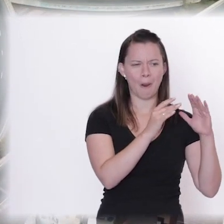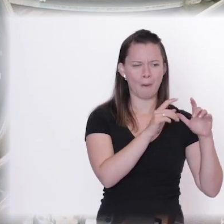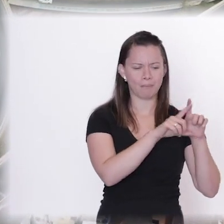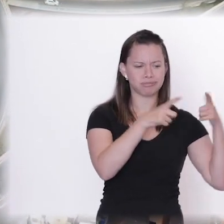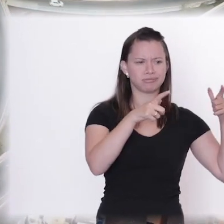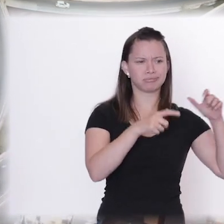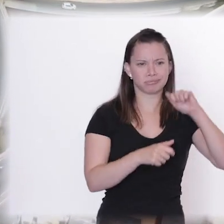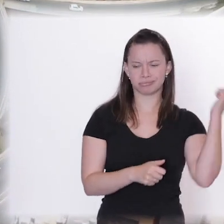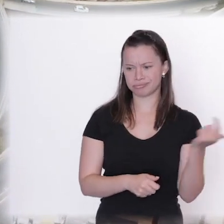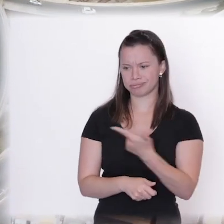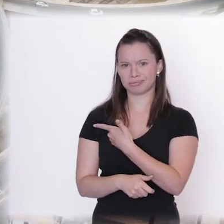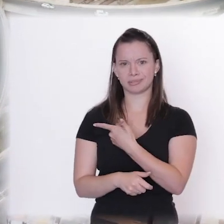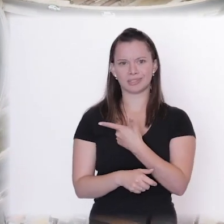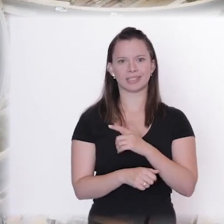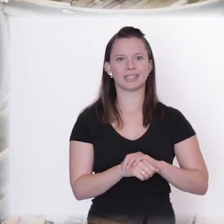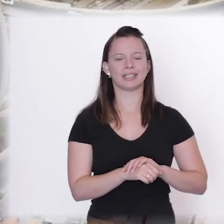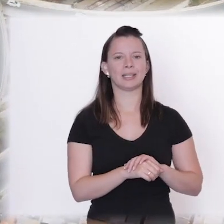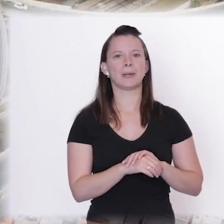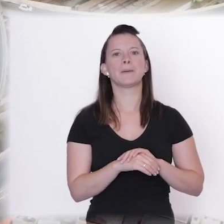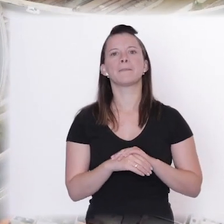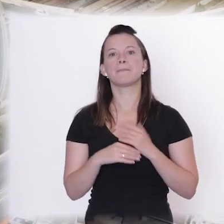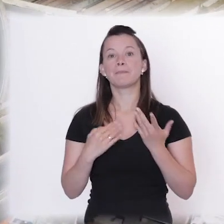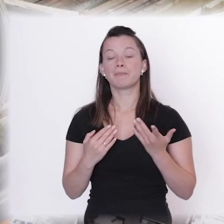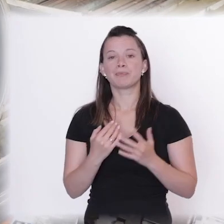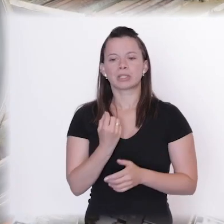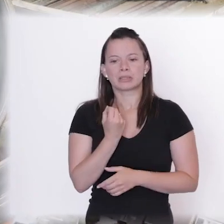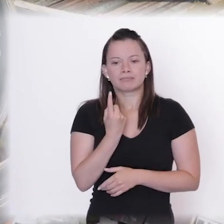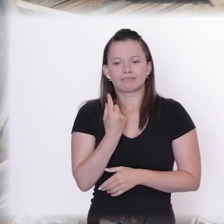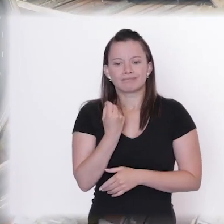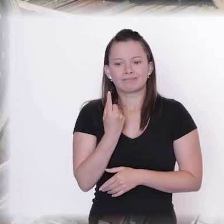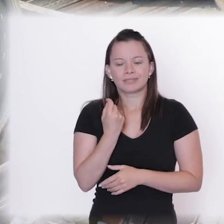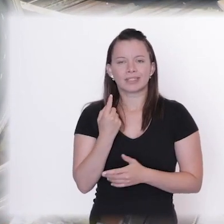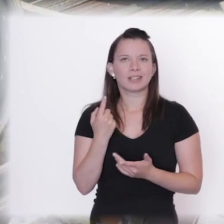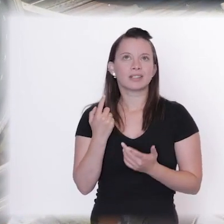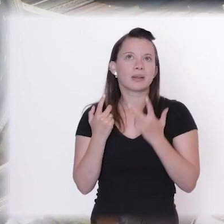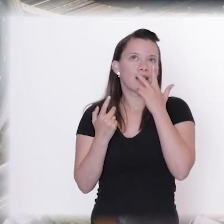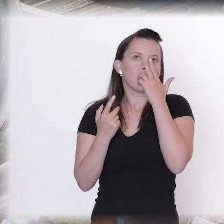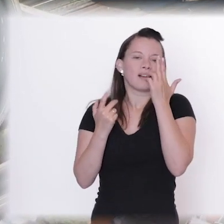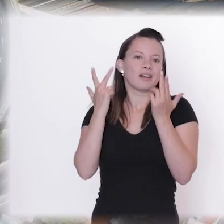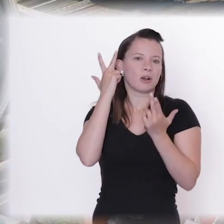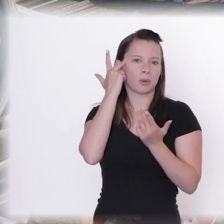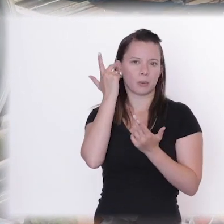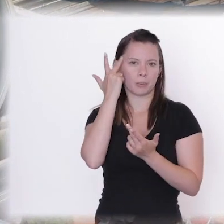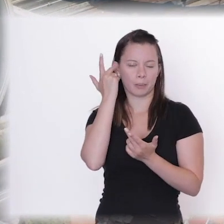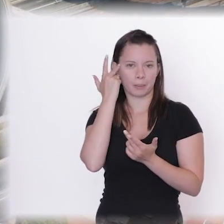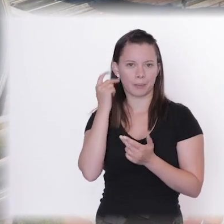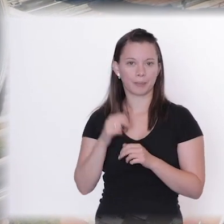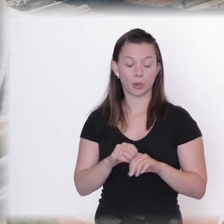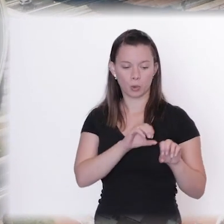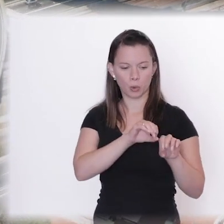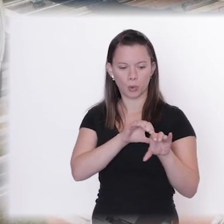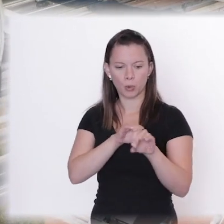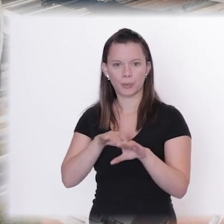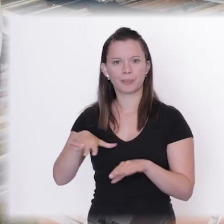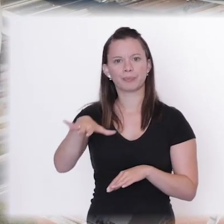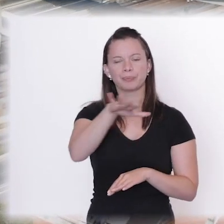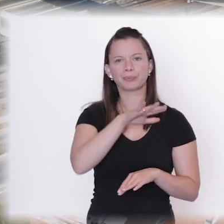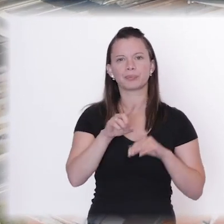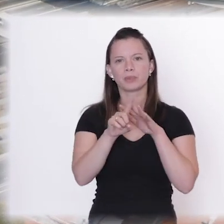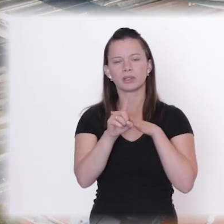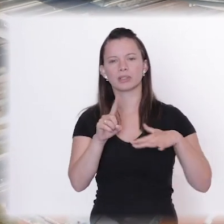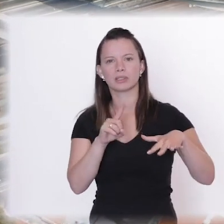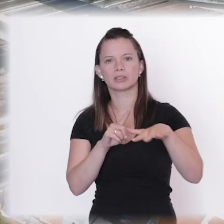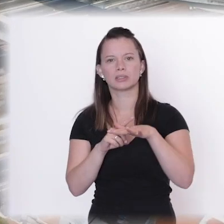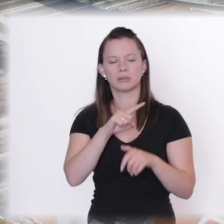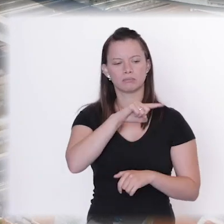no sentido de uma individualização cada vez maior, que a gente naturaliza. Então todos os indicadores sociais, o IDH, o Índice